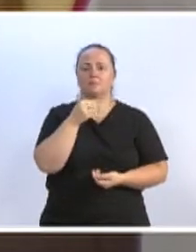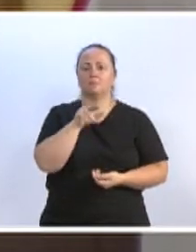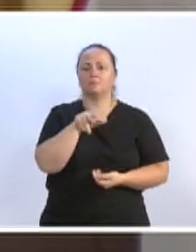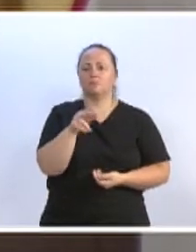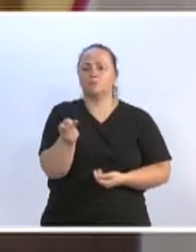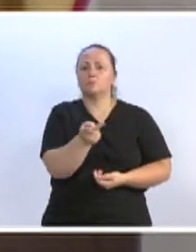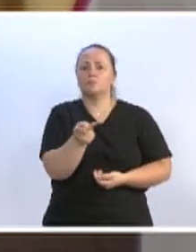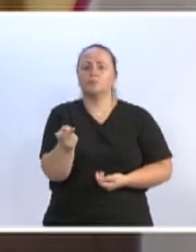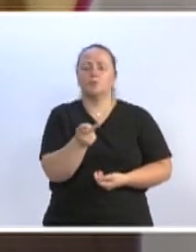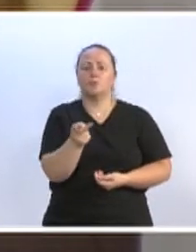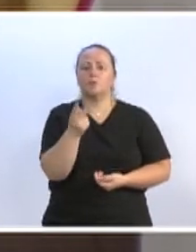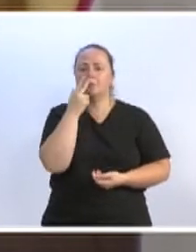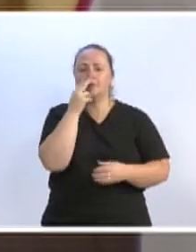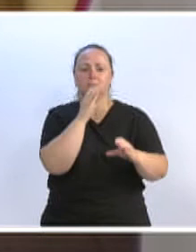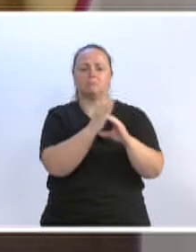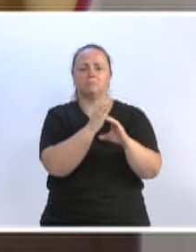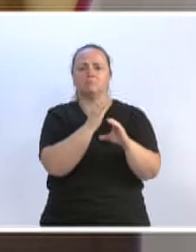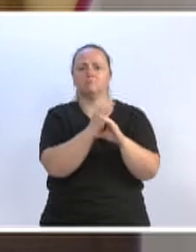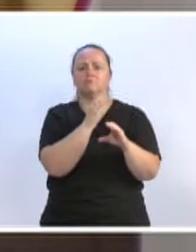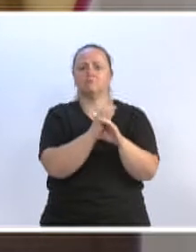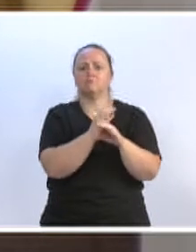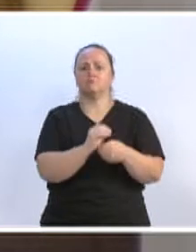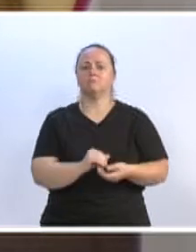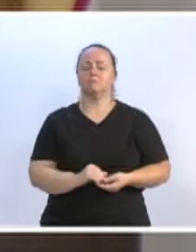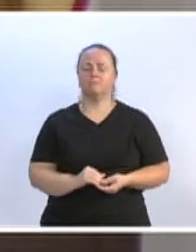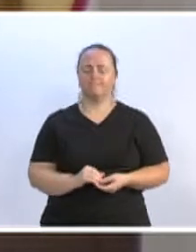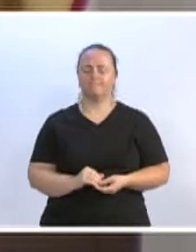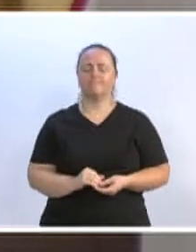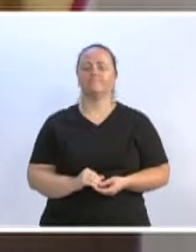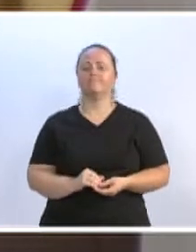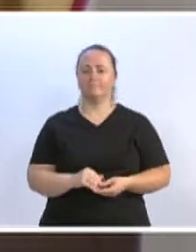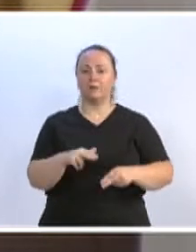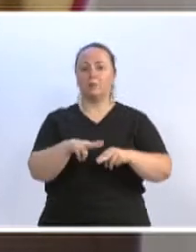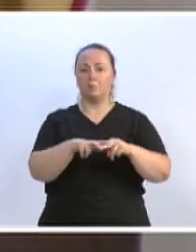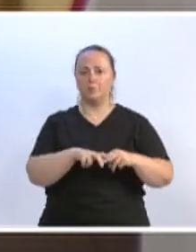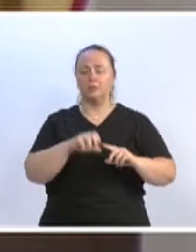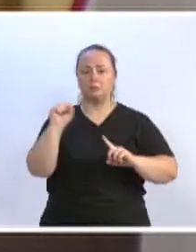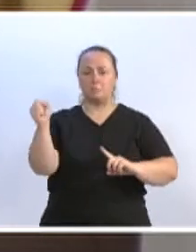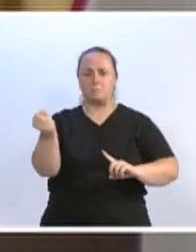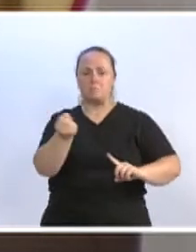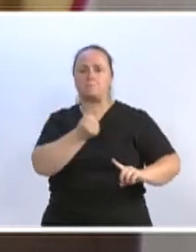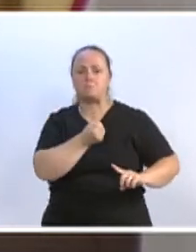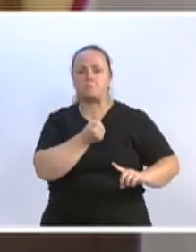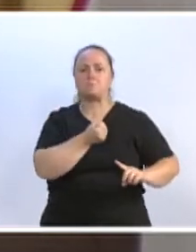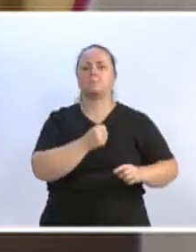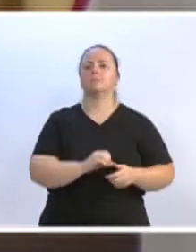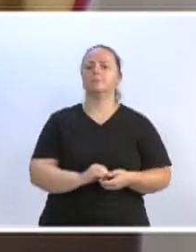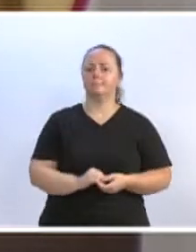A falta do diálogo leva ao homicídio.